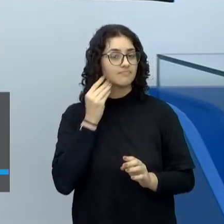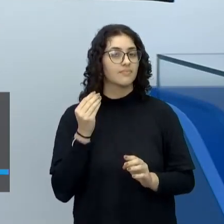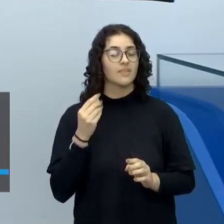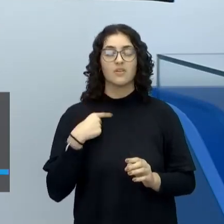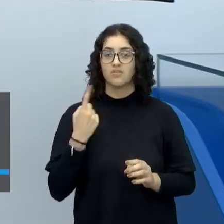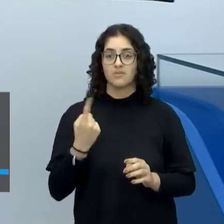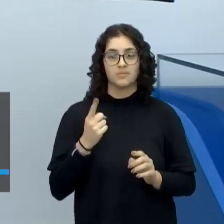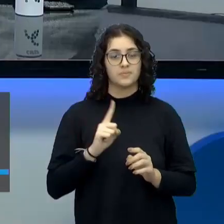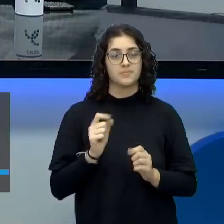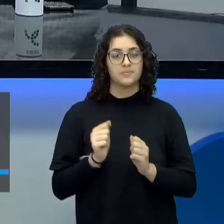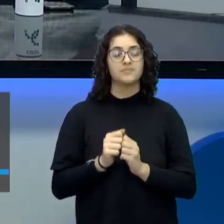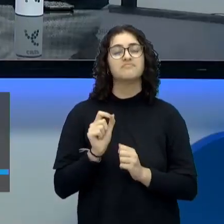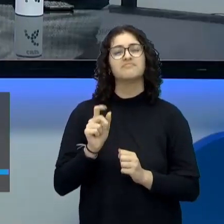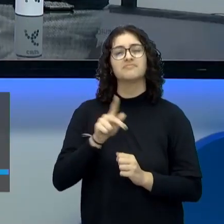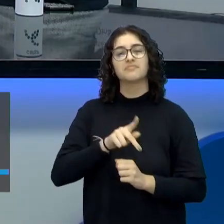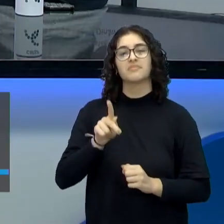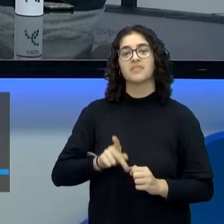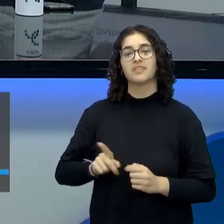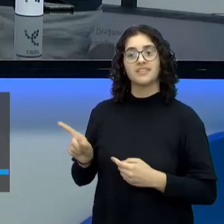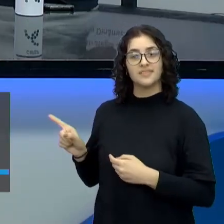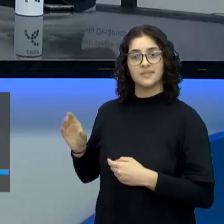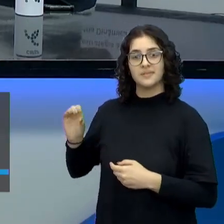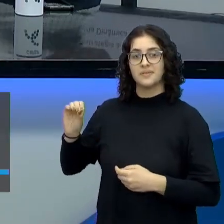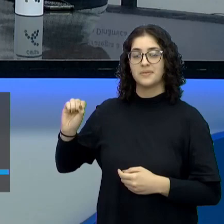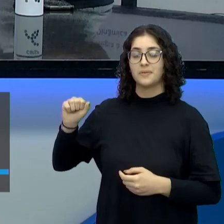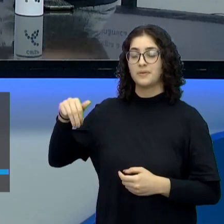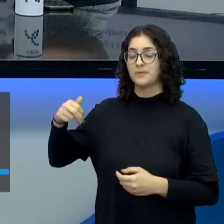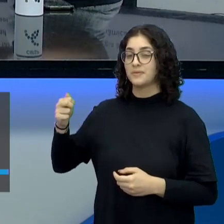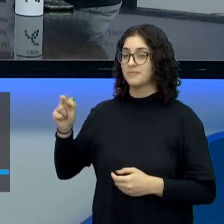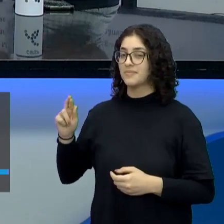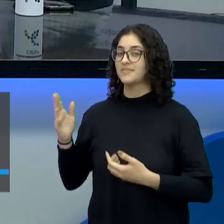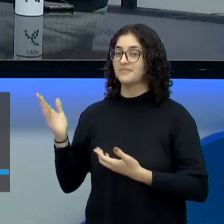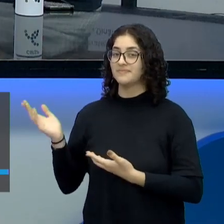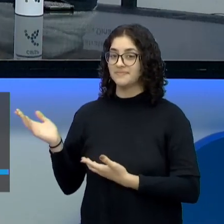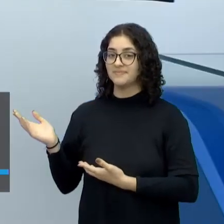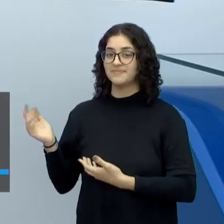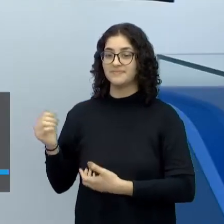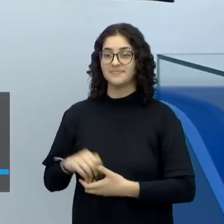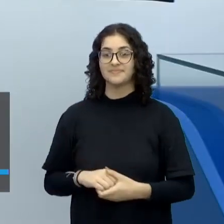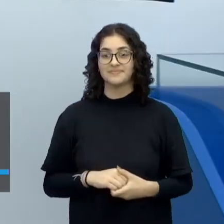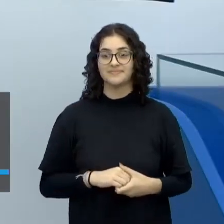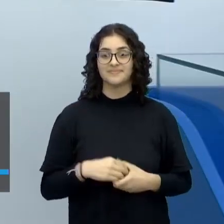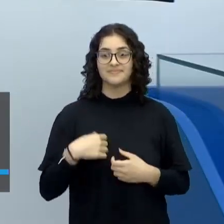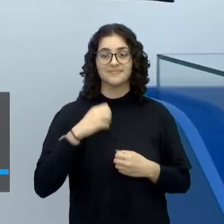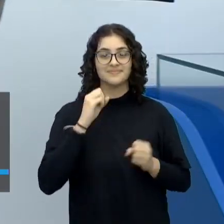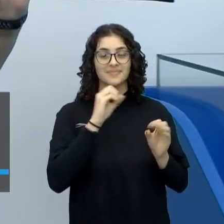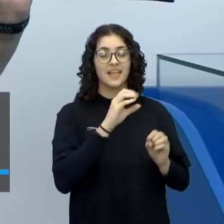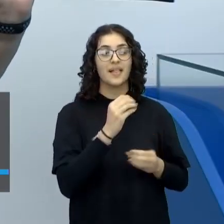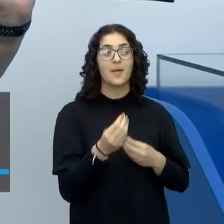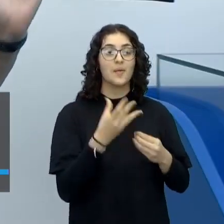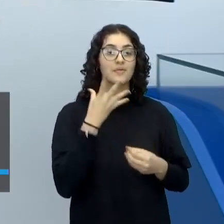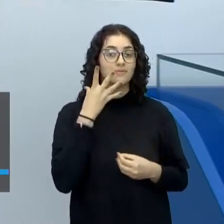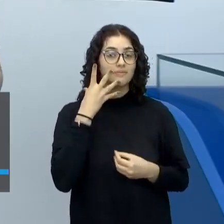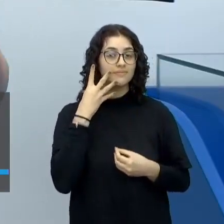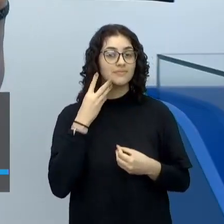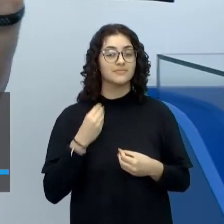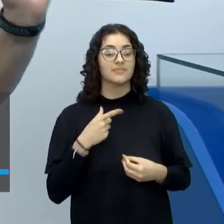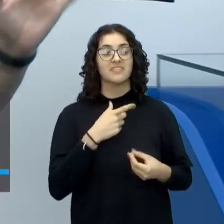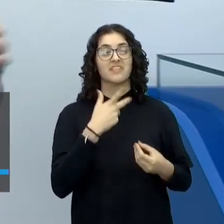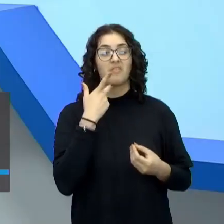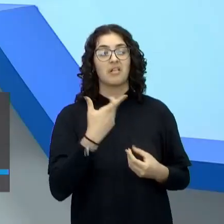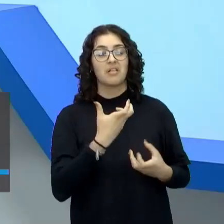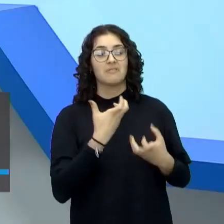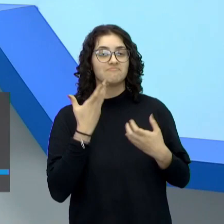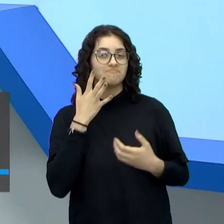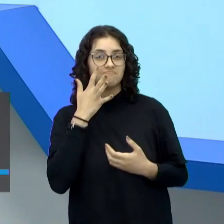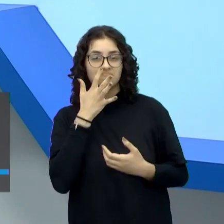estou sozinho, eu estou aqui acompanhada do professor Osmar. Trouxe o Osmar de novo, né, Osmar? Olha. Quero ensinar Scratch para ele a todo custo. Ele disse que se